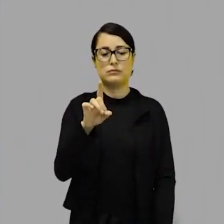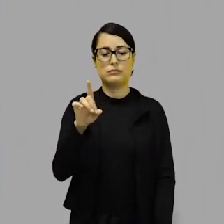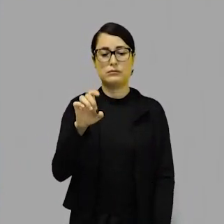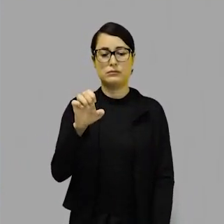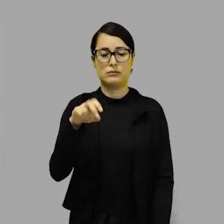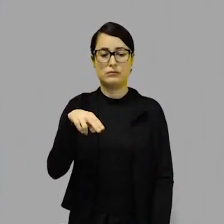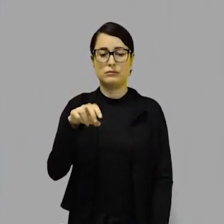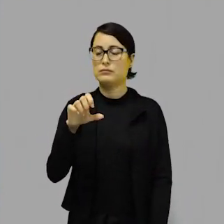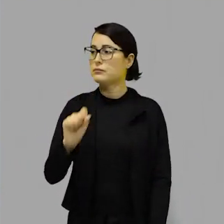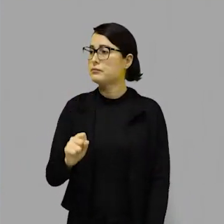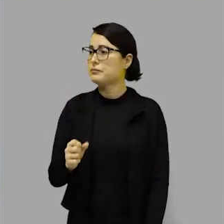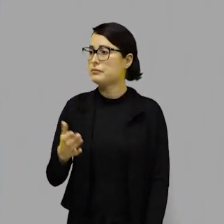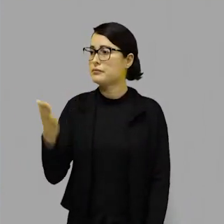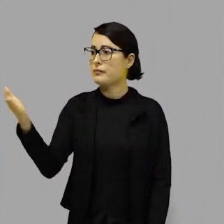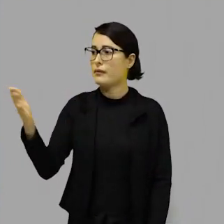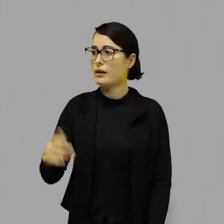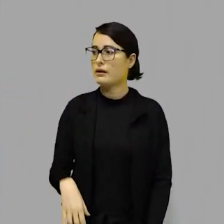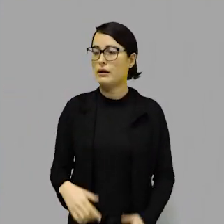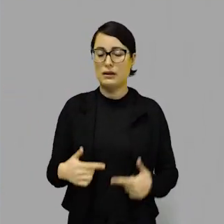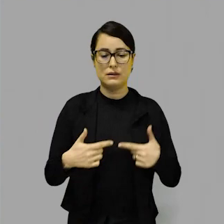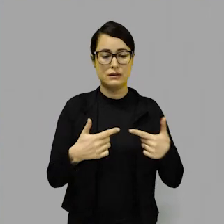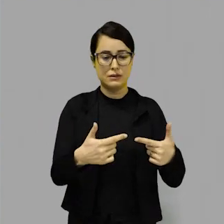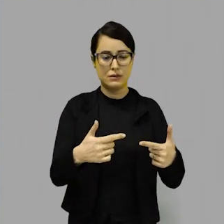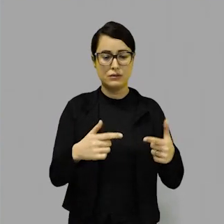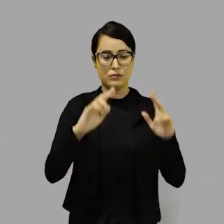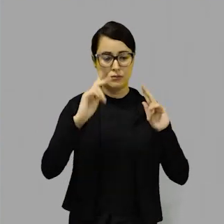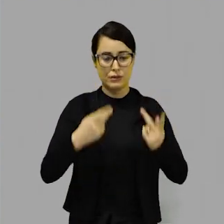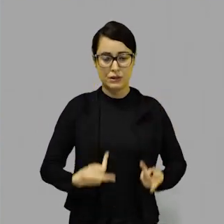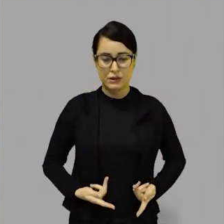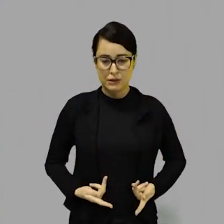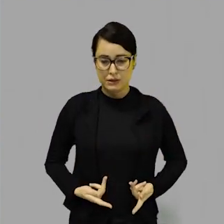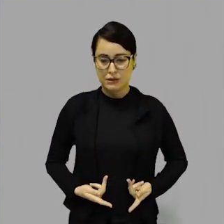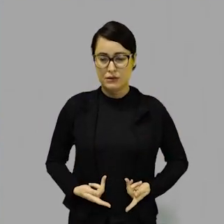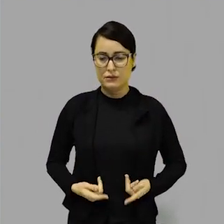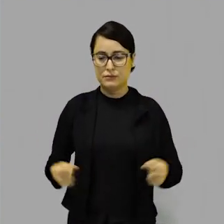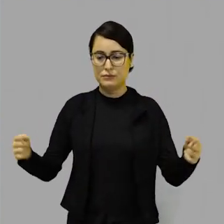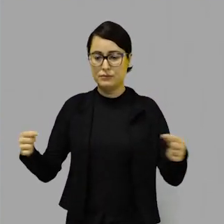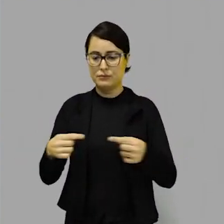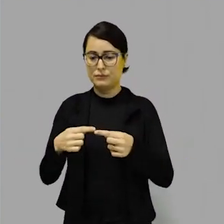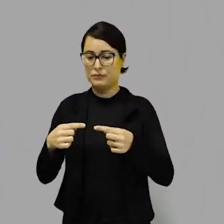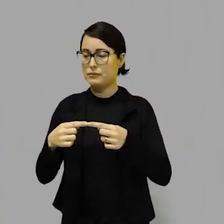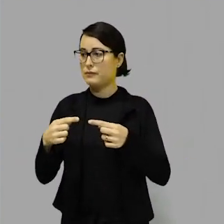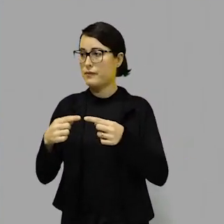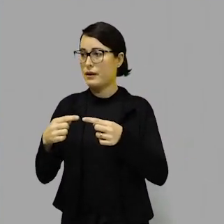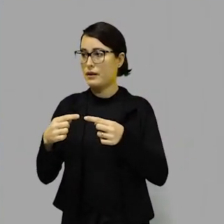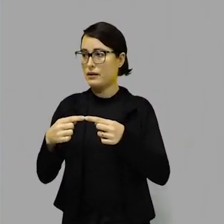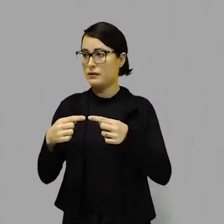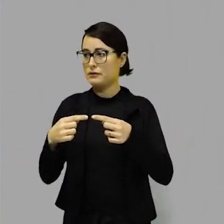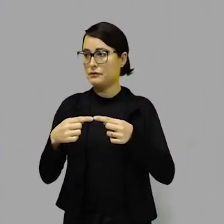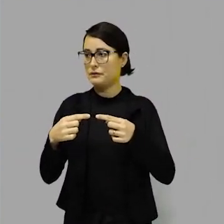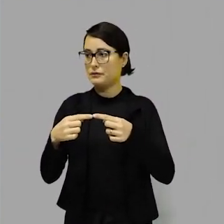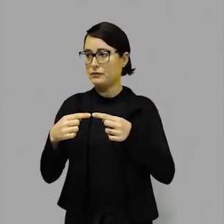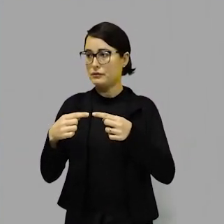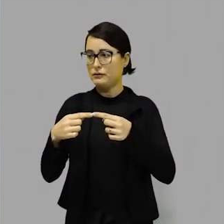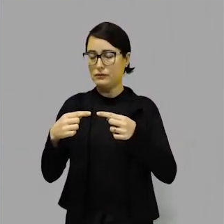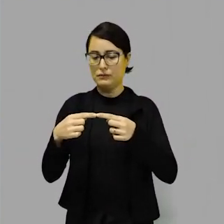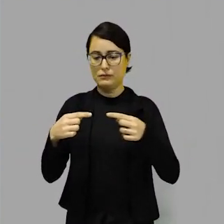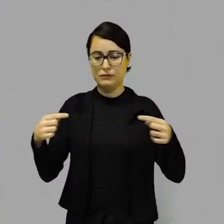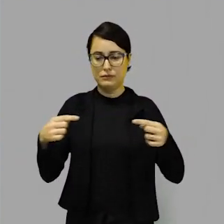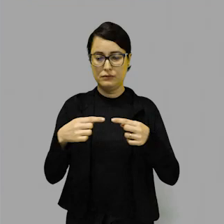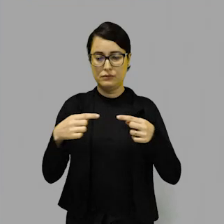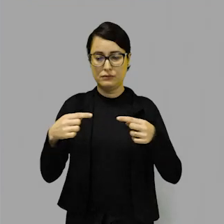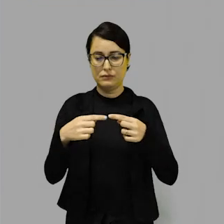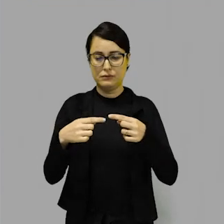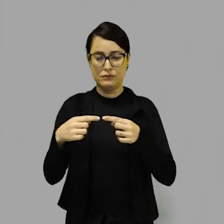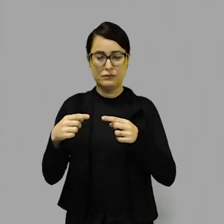aqui para vocês, ó, ação humana, indivíduo, está diretamente ligada, vice-versa, né?